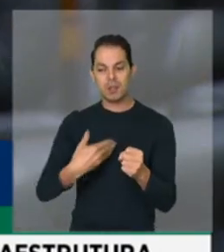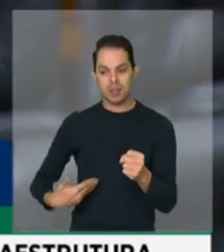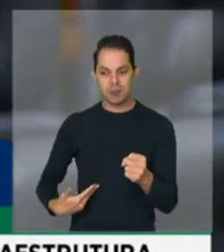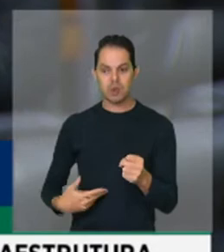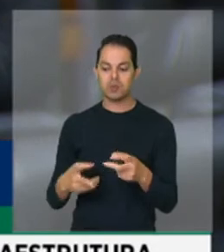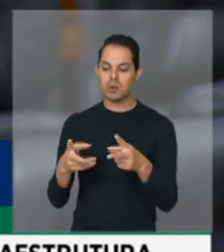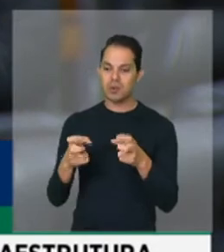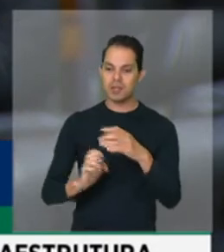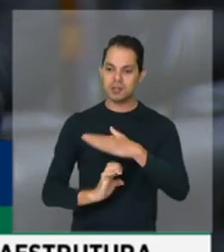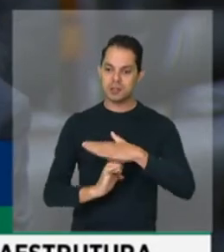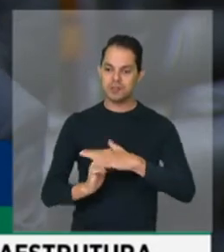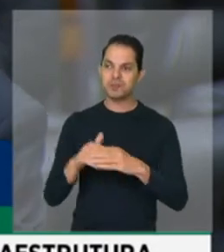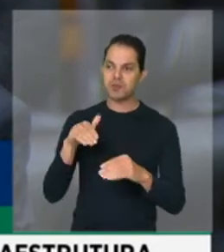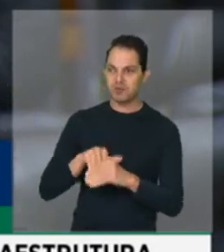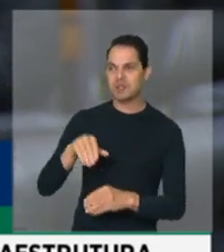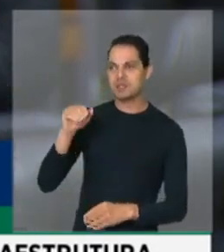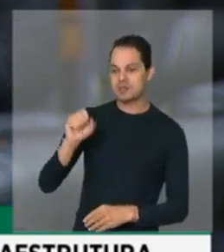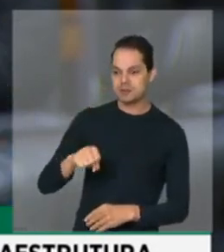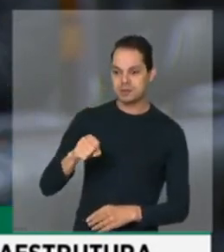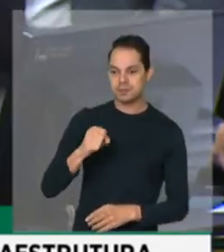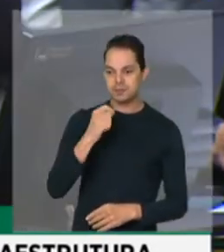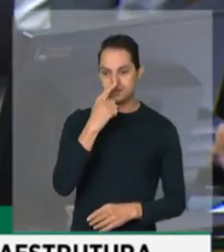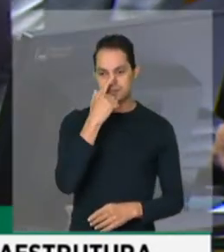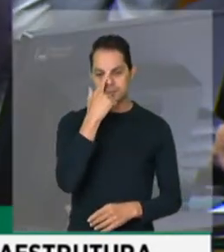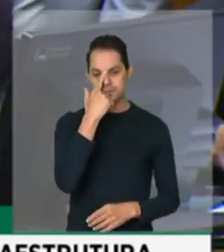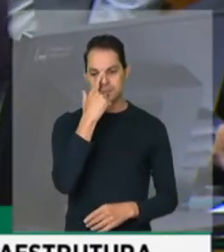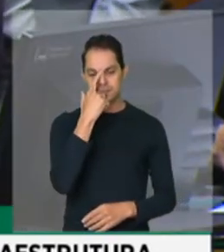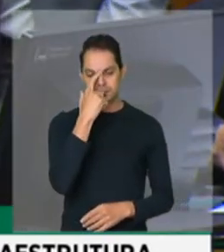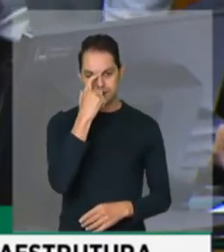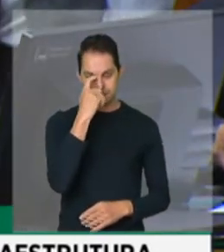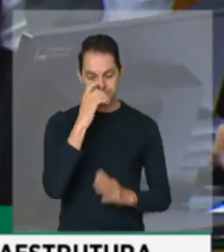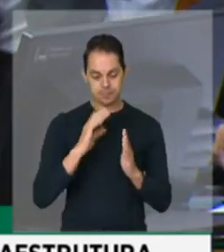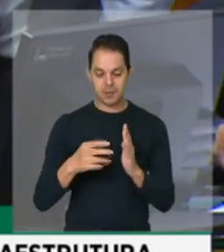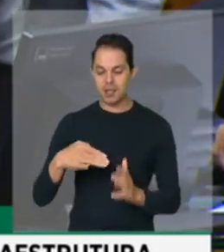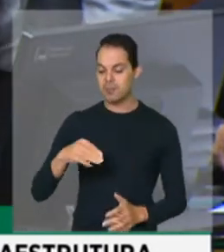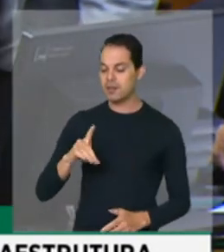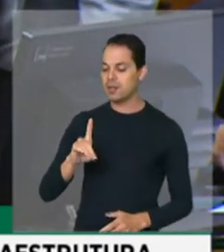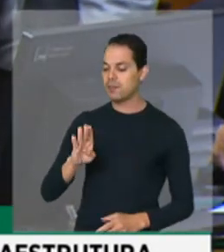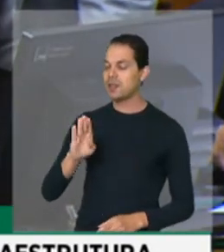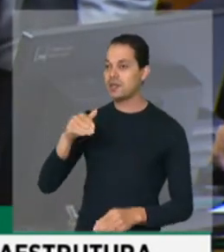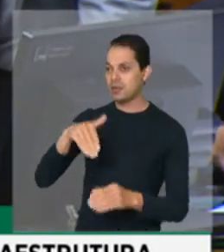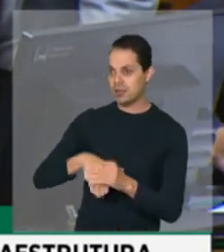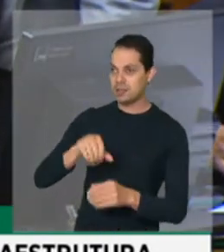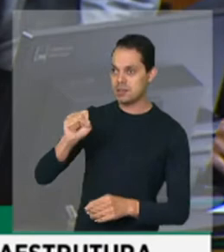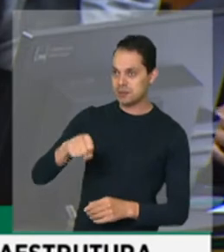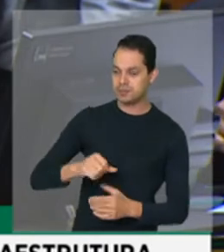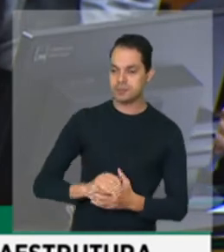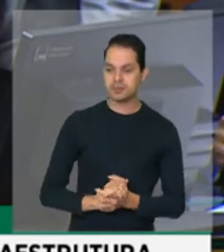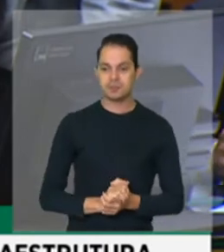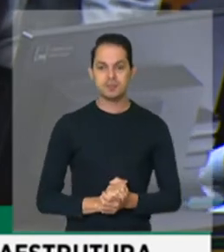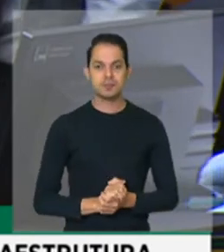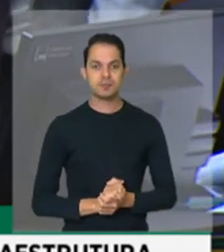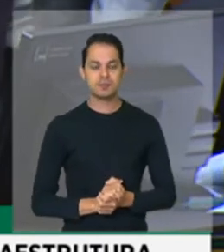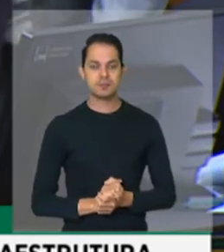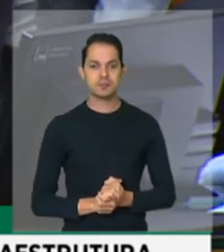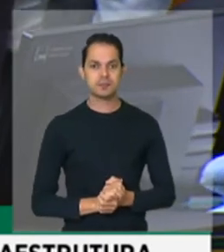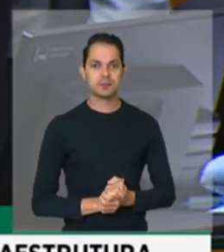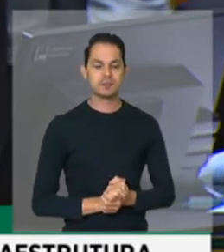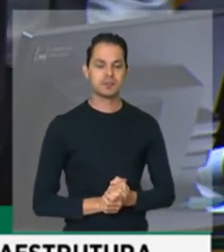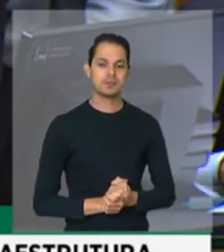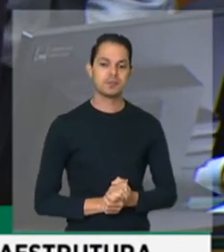das empresas. A orientação é sim. MDB sim, presidente. MDB sim. Estou no plenário.